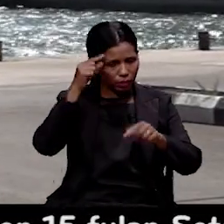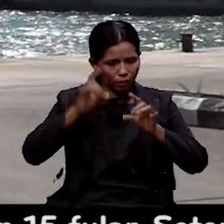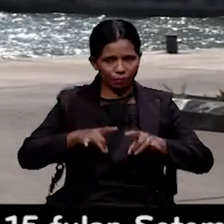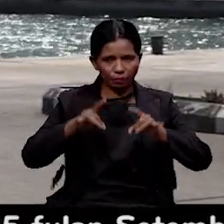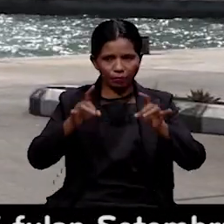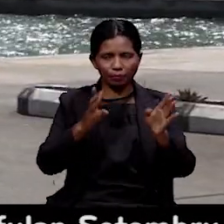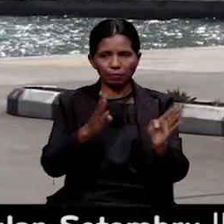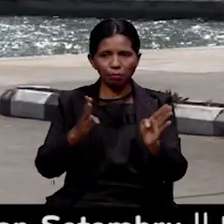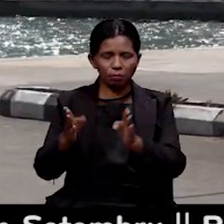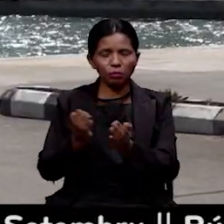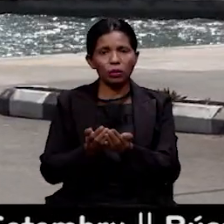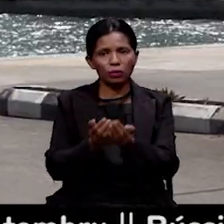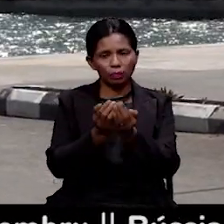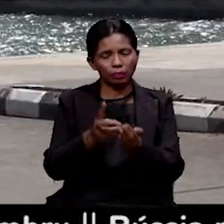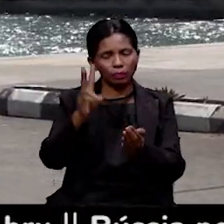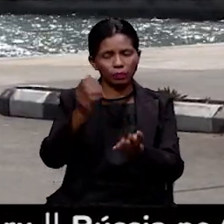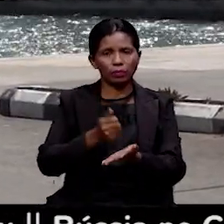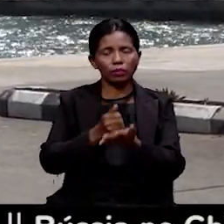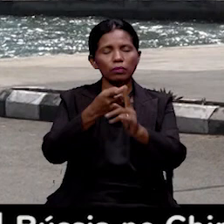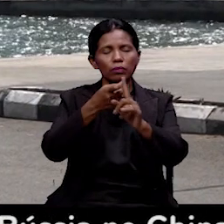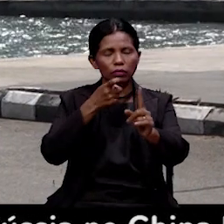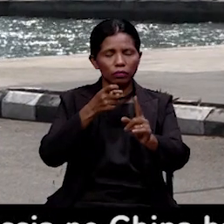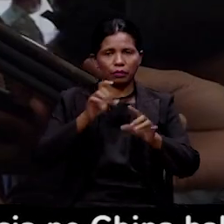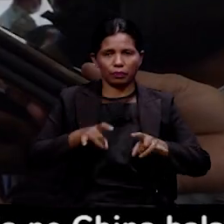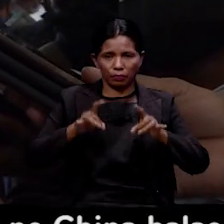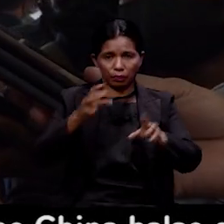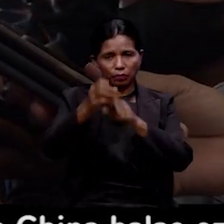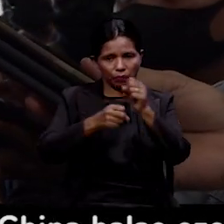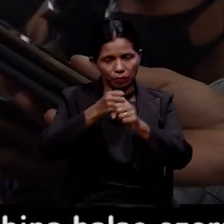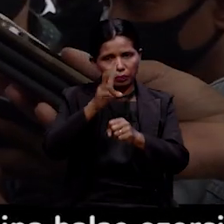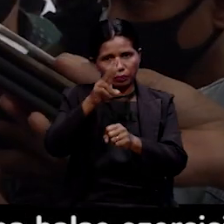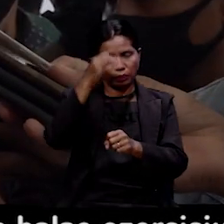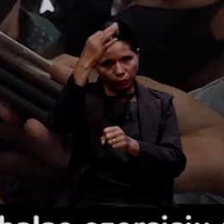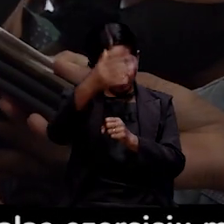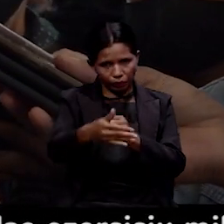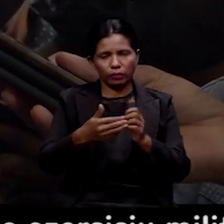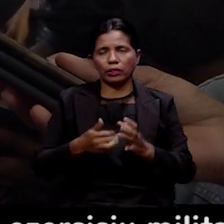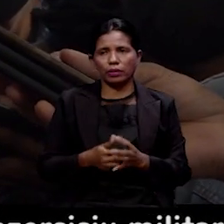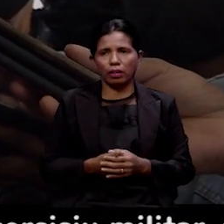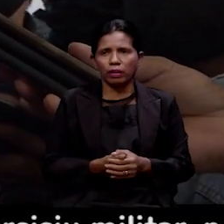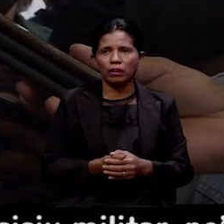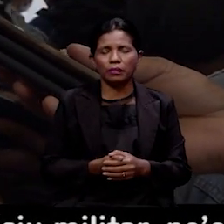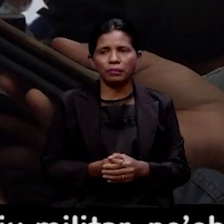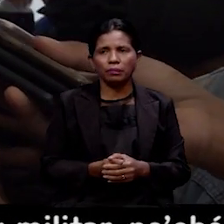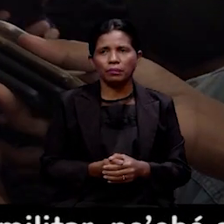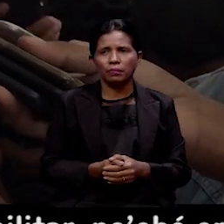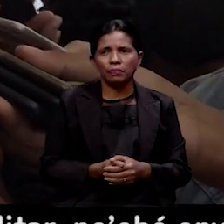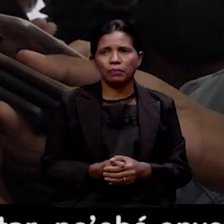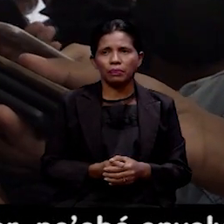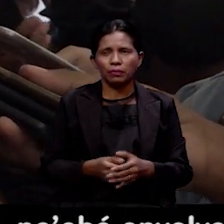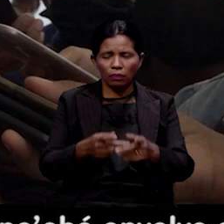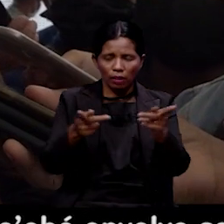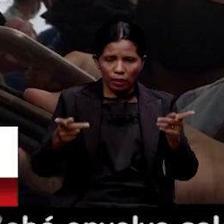atraca rorua nebe apoio se Austrália e tinang rua maitan. Concordo, né? Parte ida,